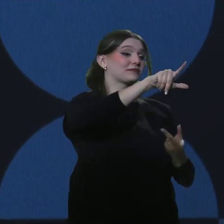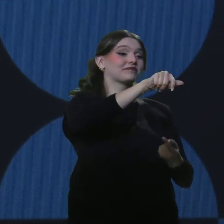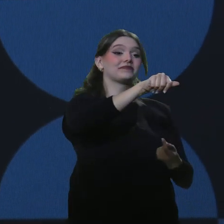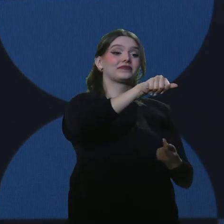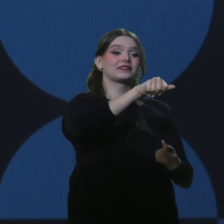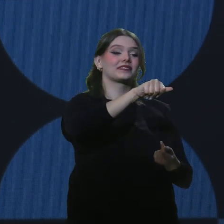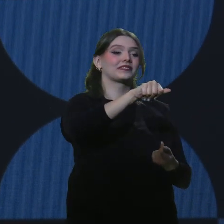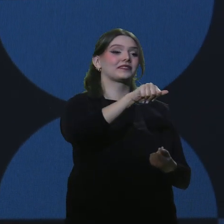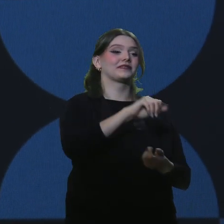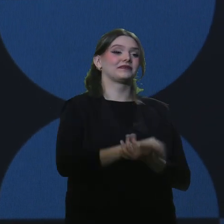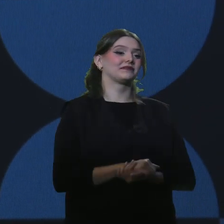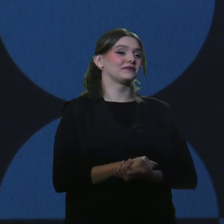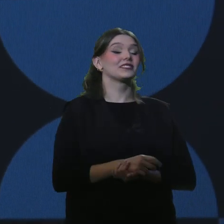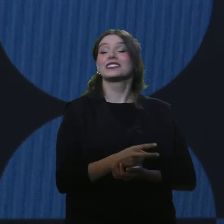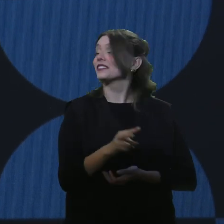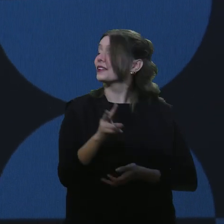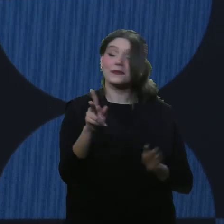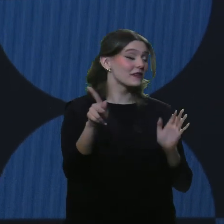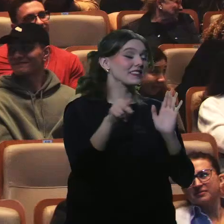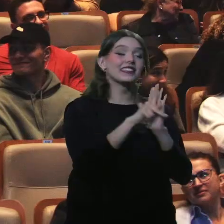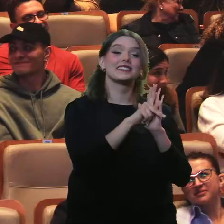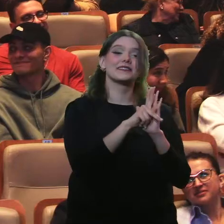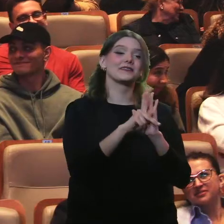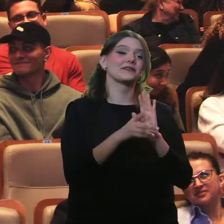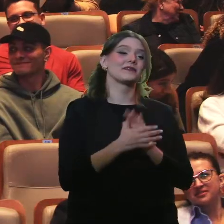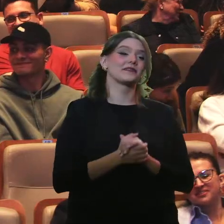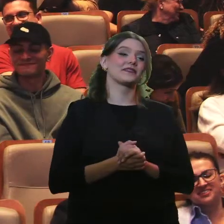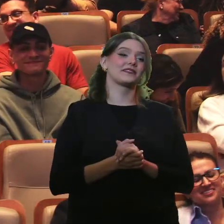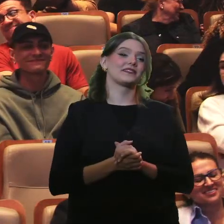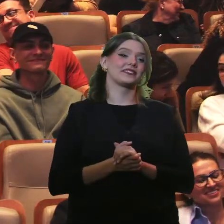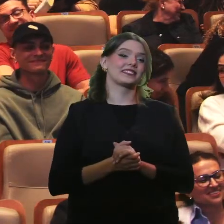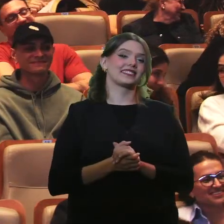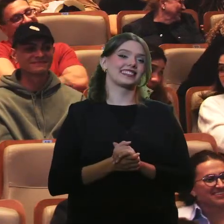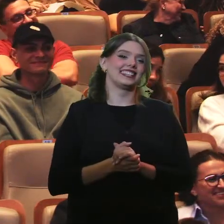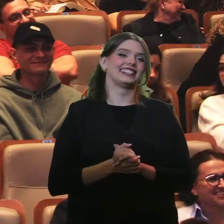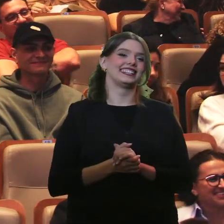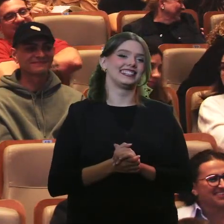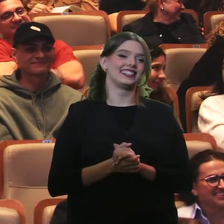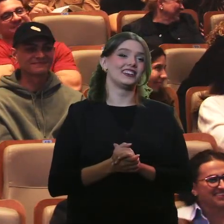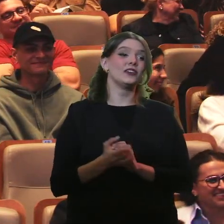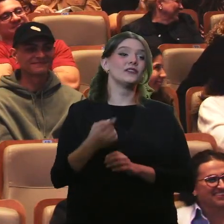Olha para a pessoa que está do seu lado. Olha aí para a pessoa que está do seu lado. Só olha, não vai falar nada, só olha.